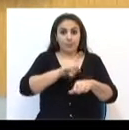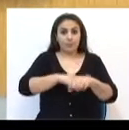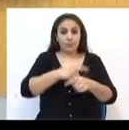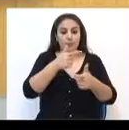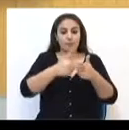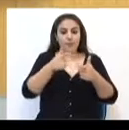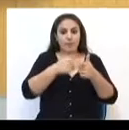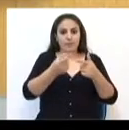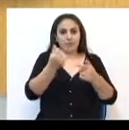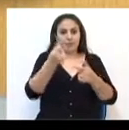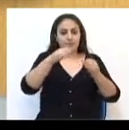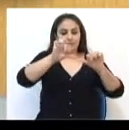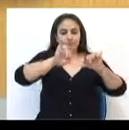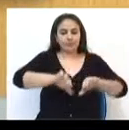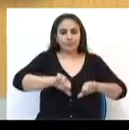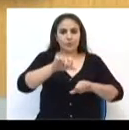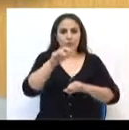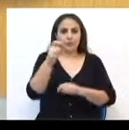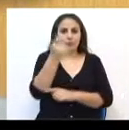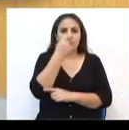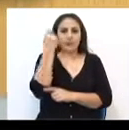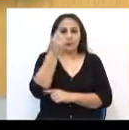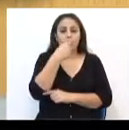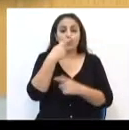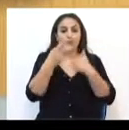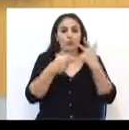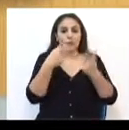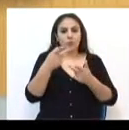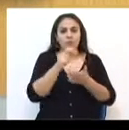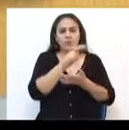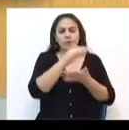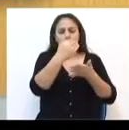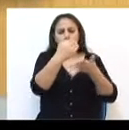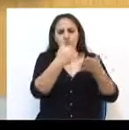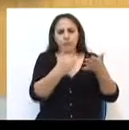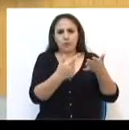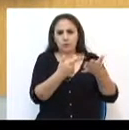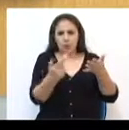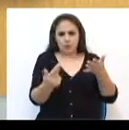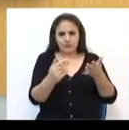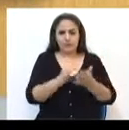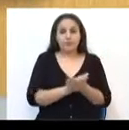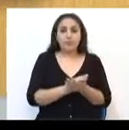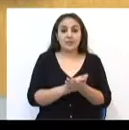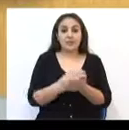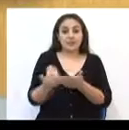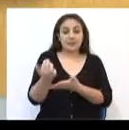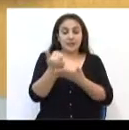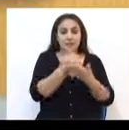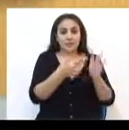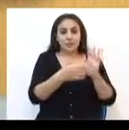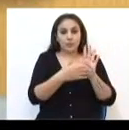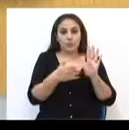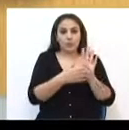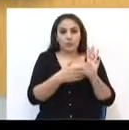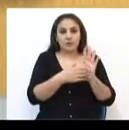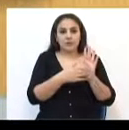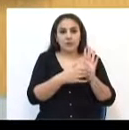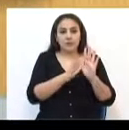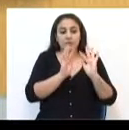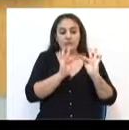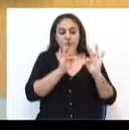Grande do Sul. E para conter a crise, anunciou uma série de medidas. O pacote traz propostas como a fusão